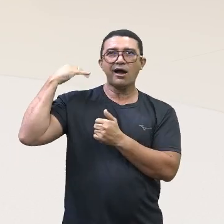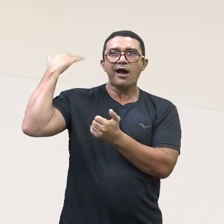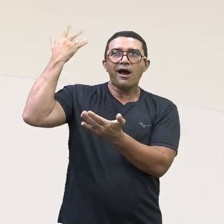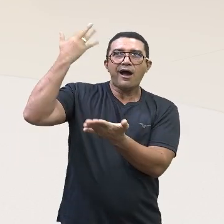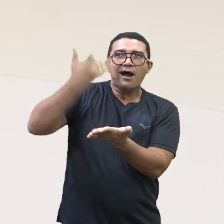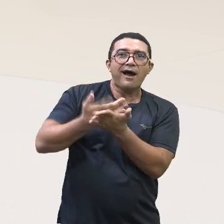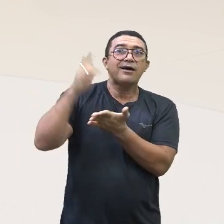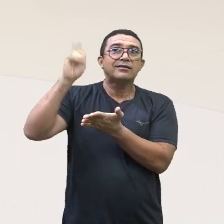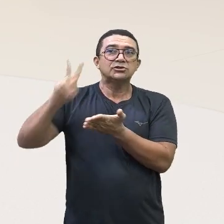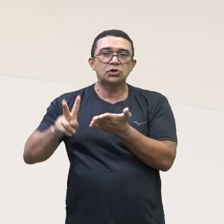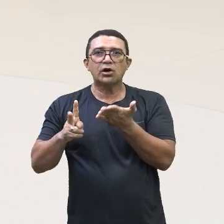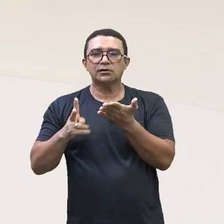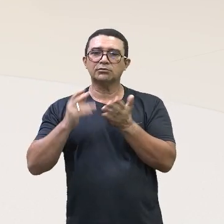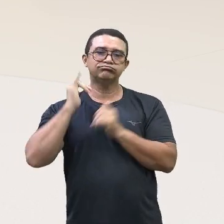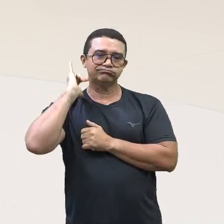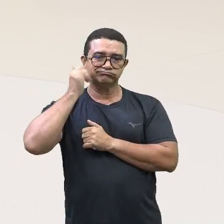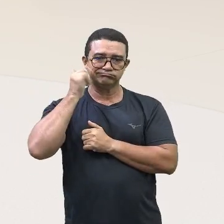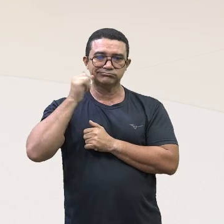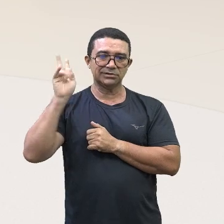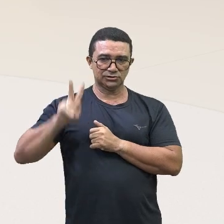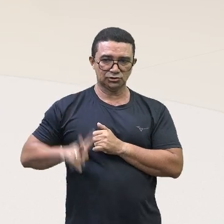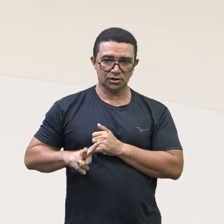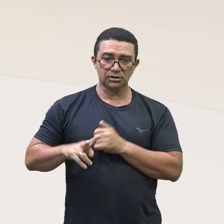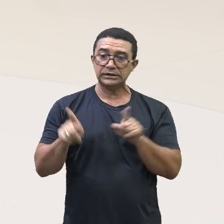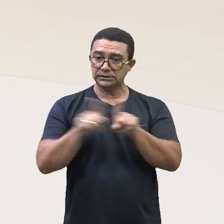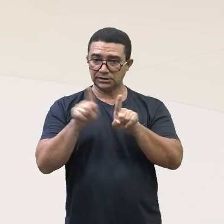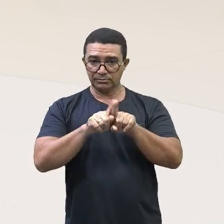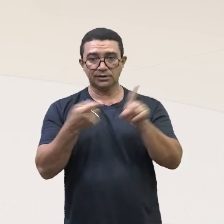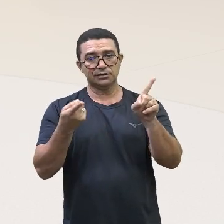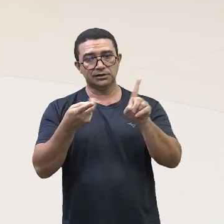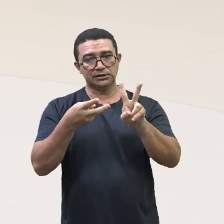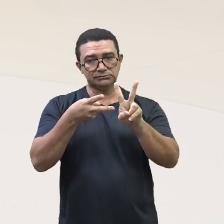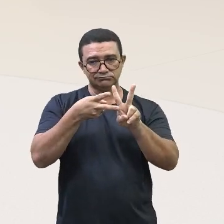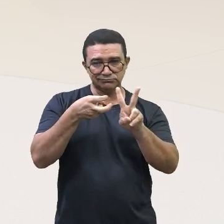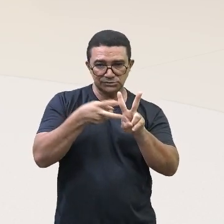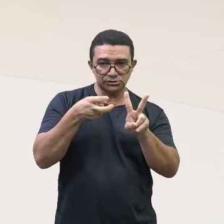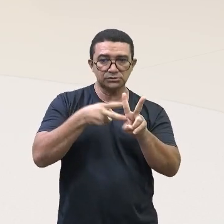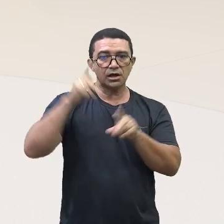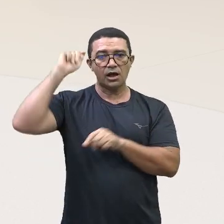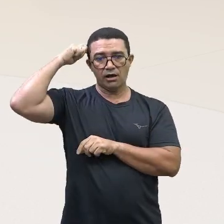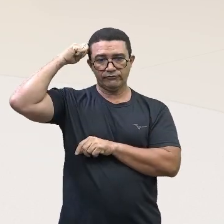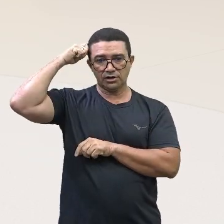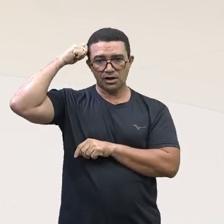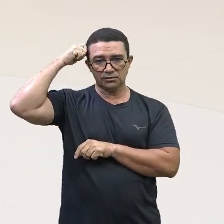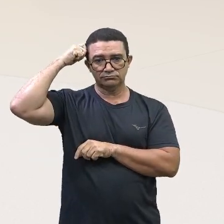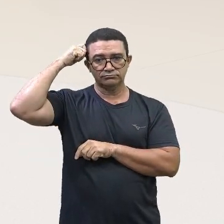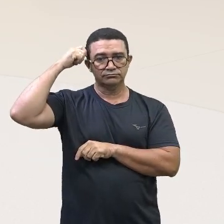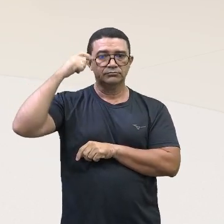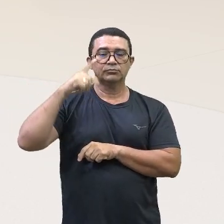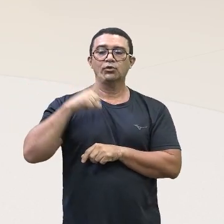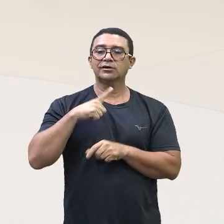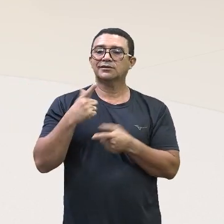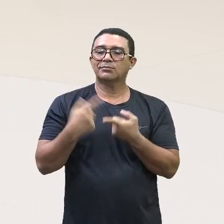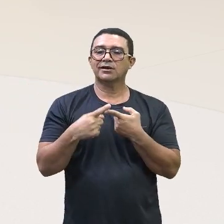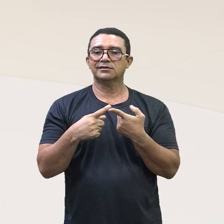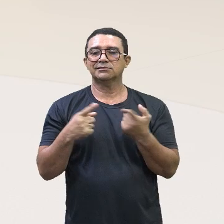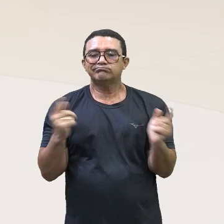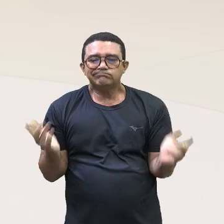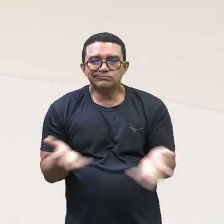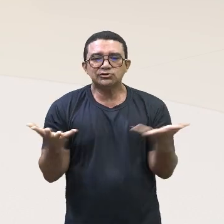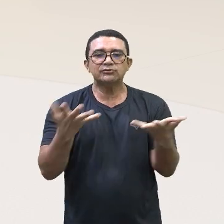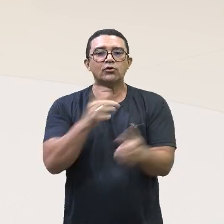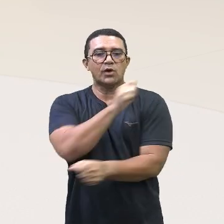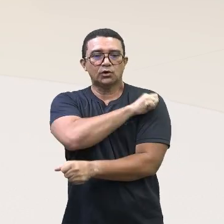afro-brasileira, a contagem de história, claro, e também a indígena e a africana, pois sensibiliza não só os estudantes, mas